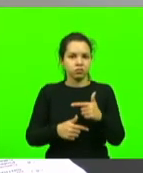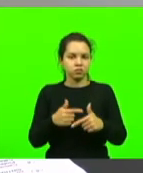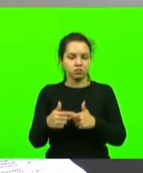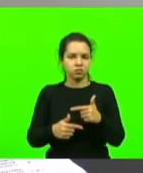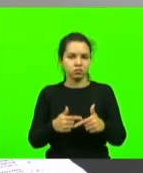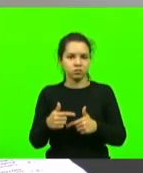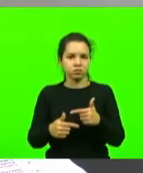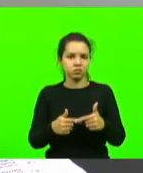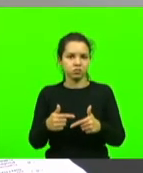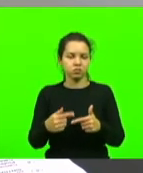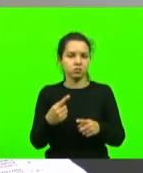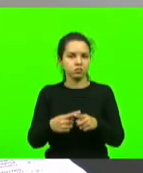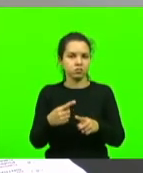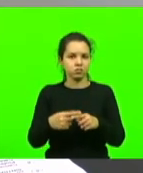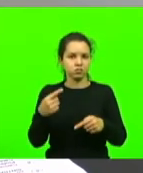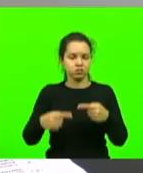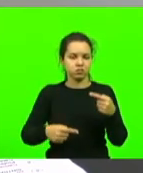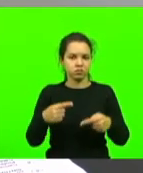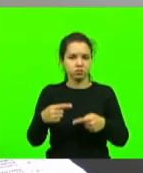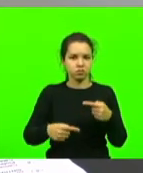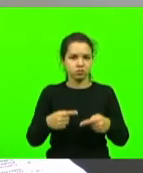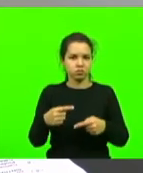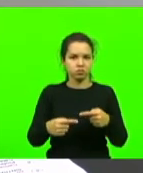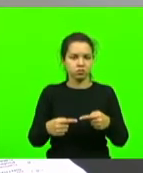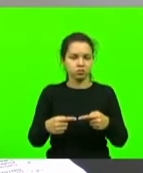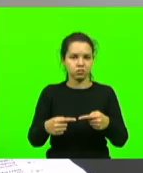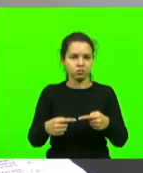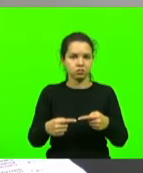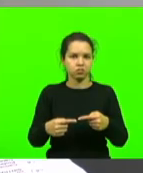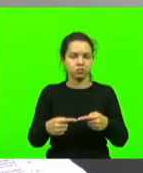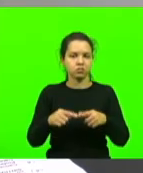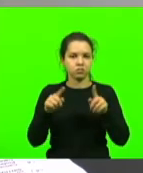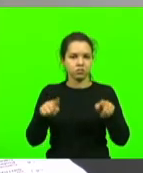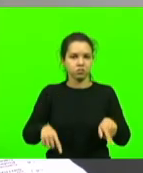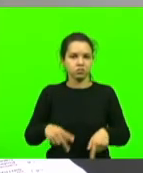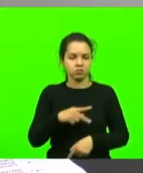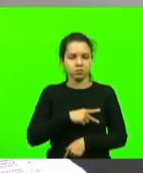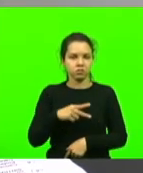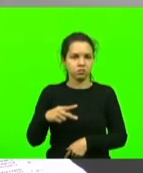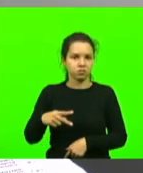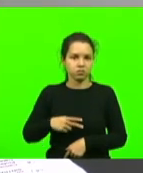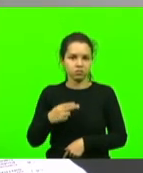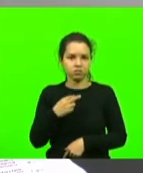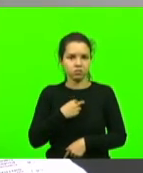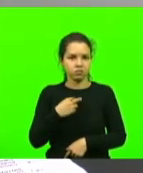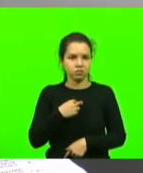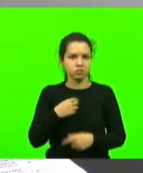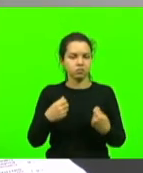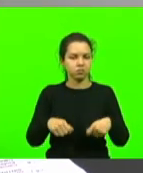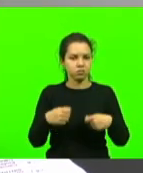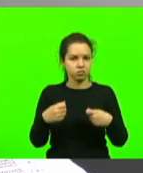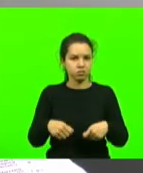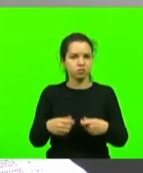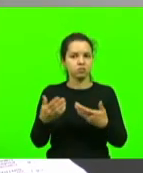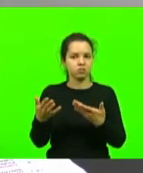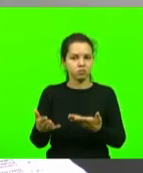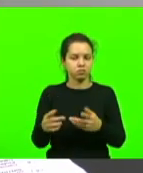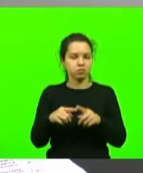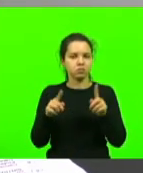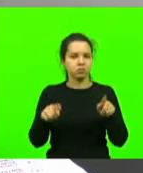porque esse debate aqui não pode ficar no servidor público esse debate tem sair do Servidor Público